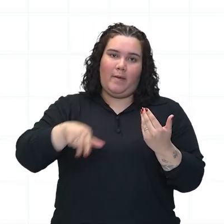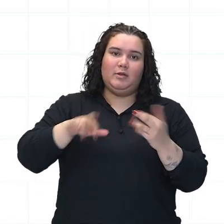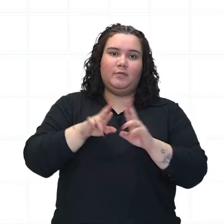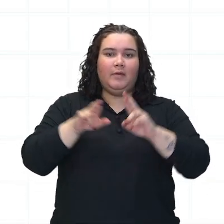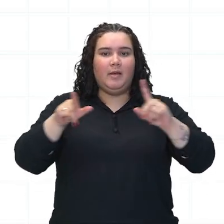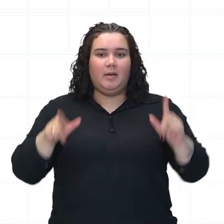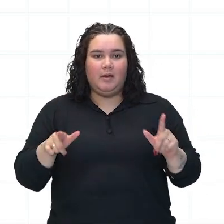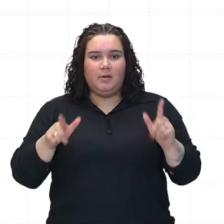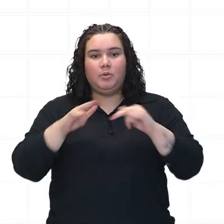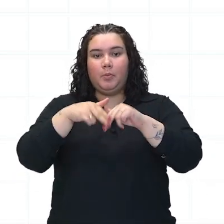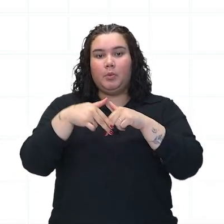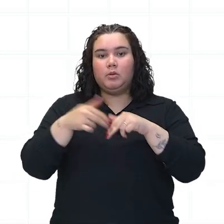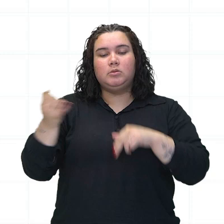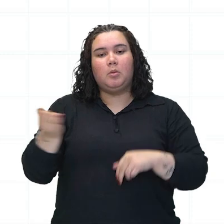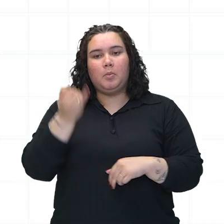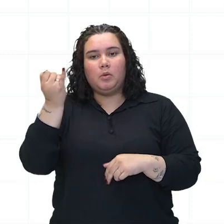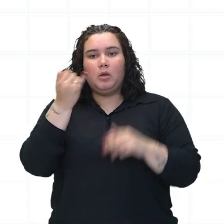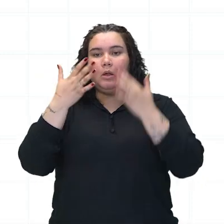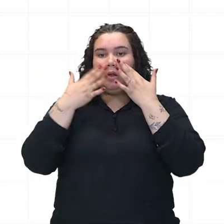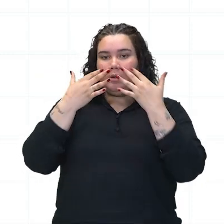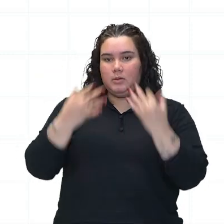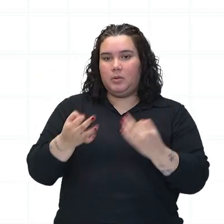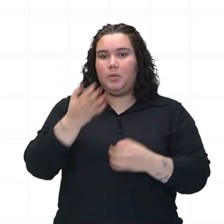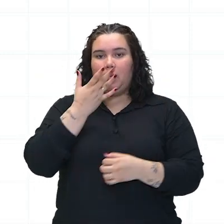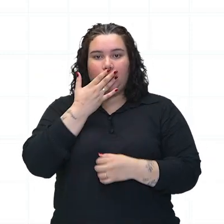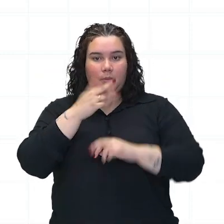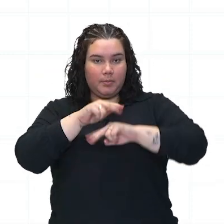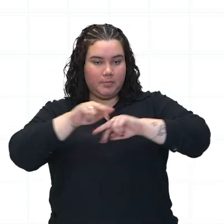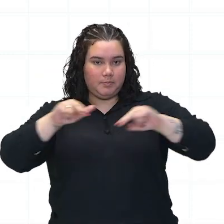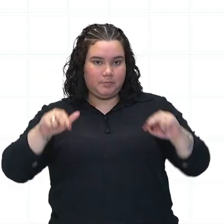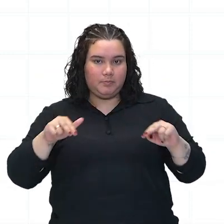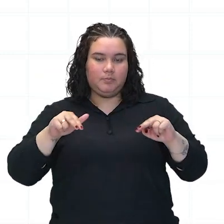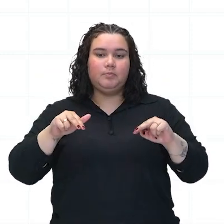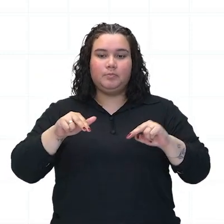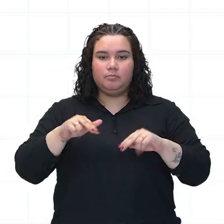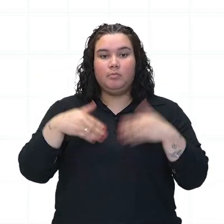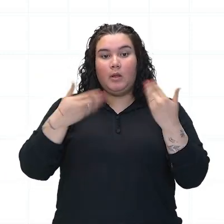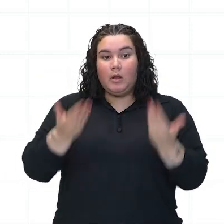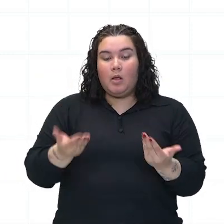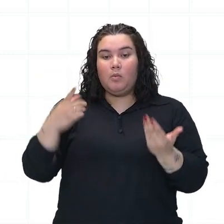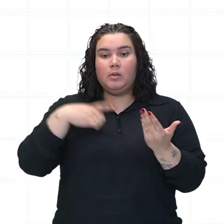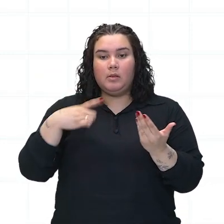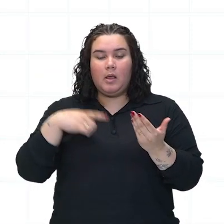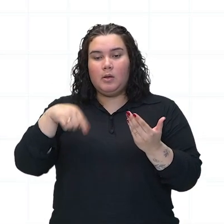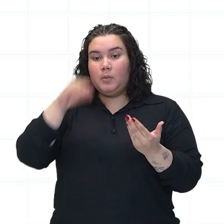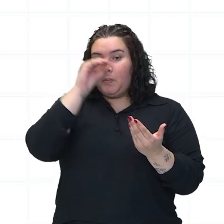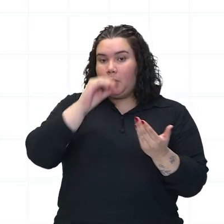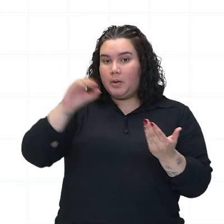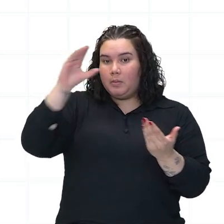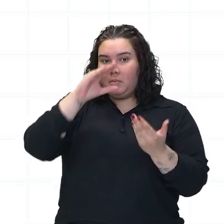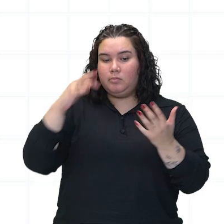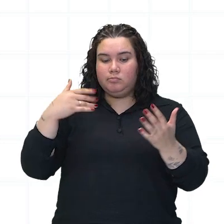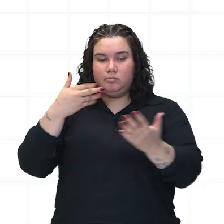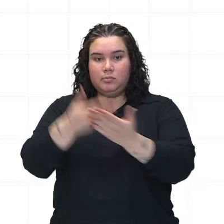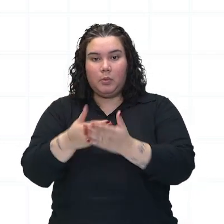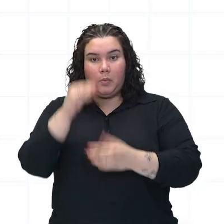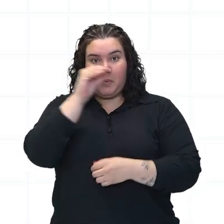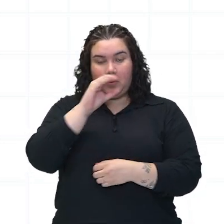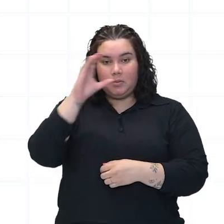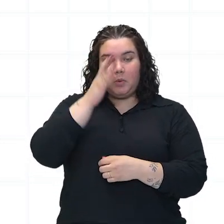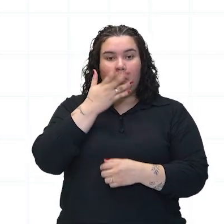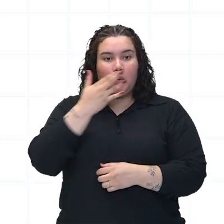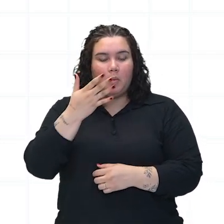nosso cotidiano, por isso também é importante darmos atenção a essas cores. E assim, após todo esse conhecimento das